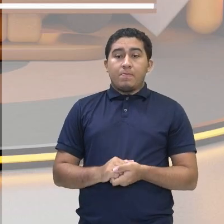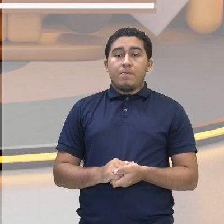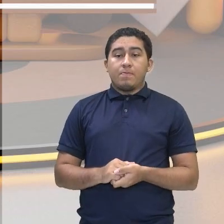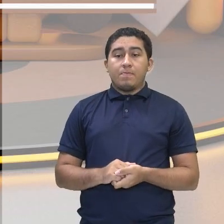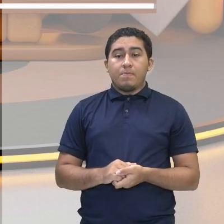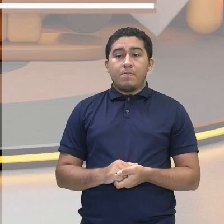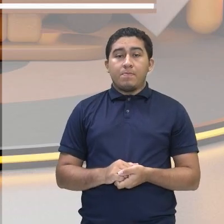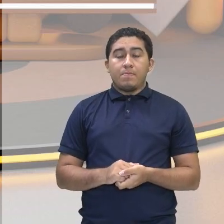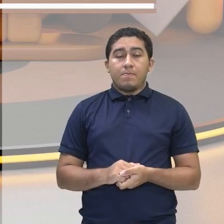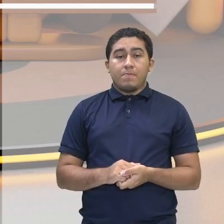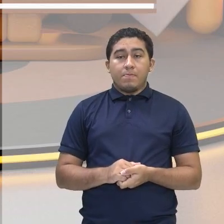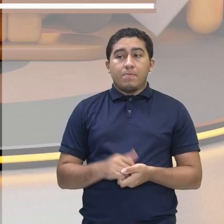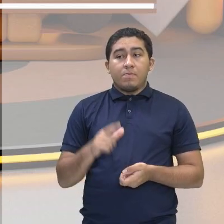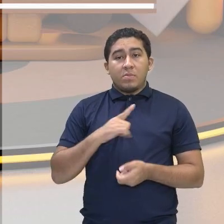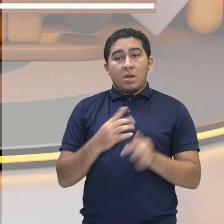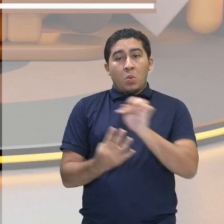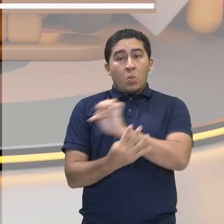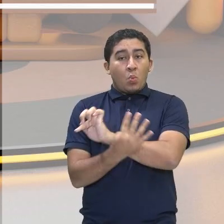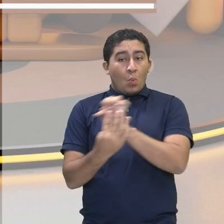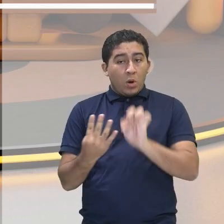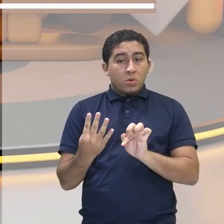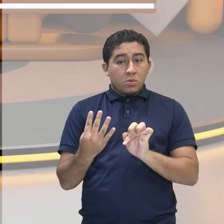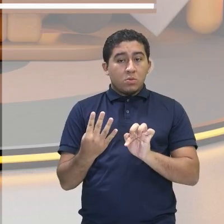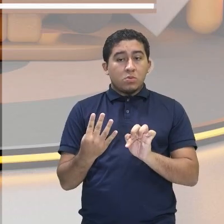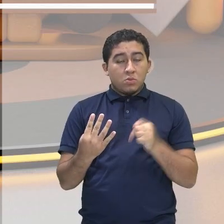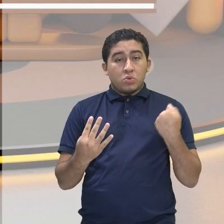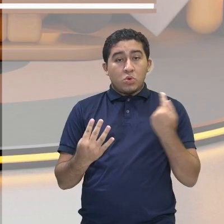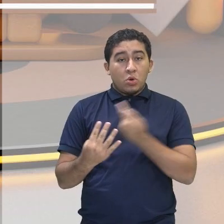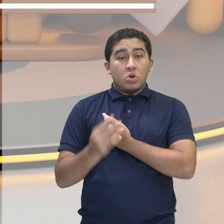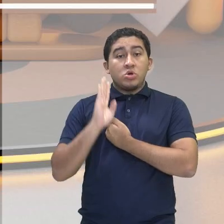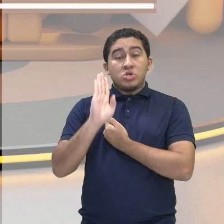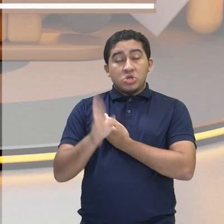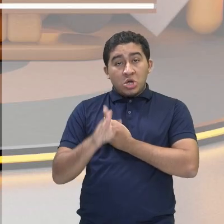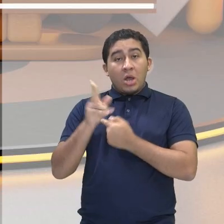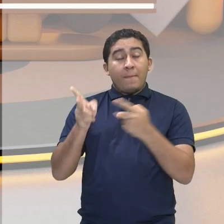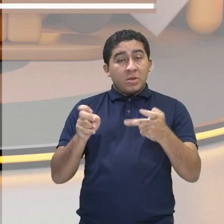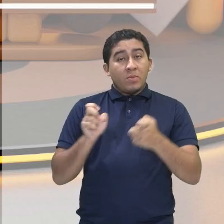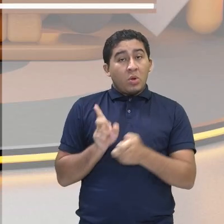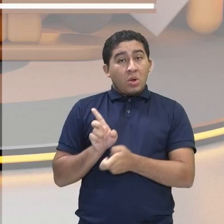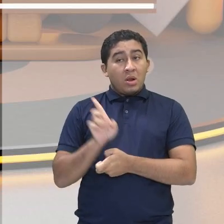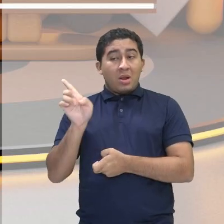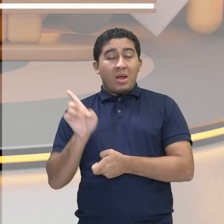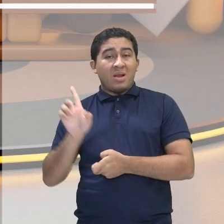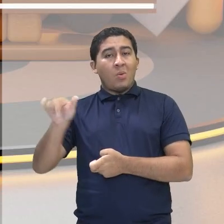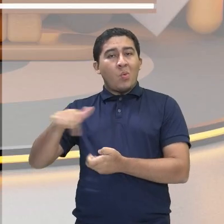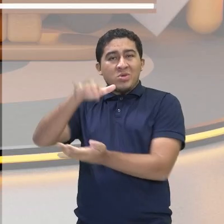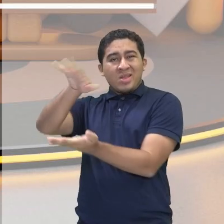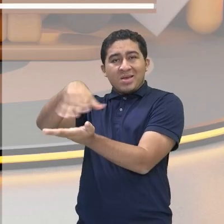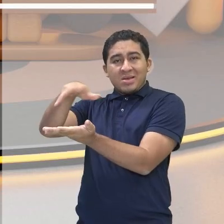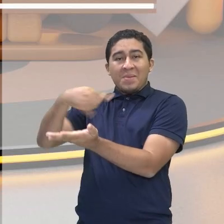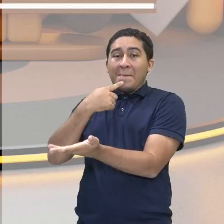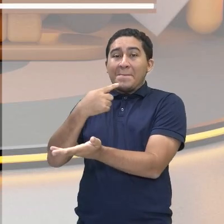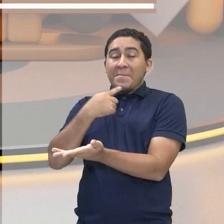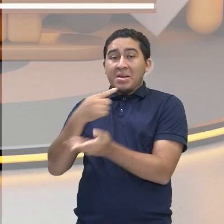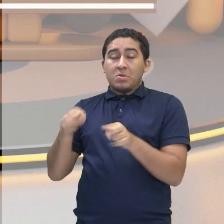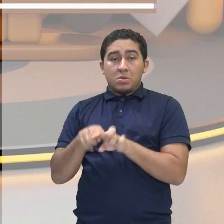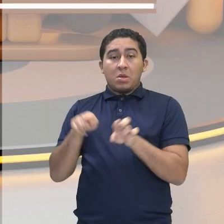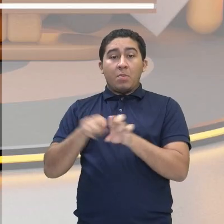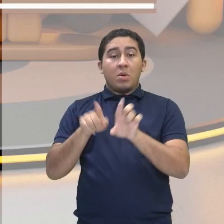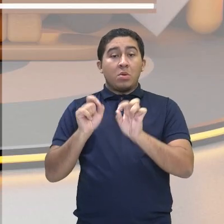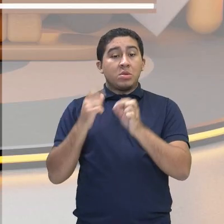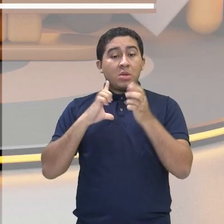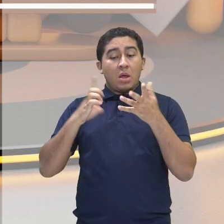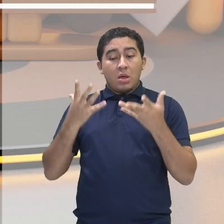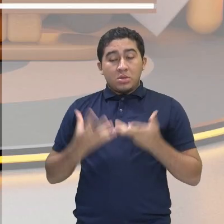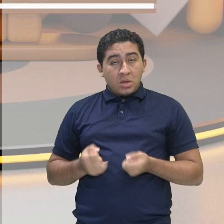aí 4 fusos. A gente viu ali o do Fernando de Noronha, entre outras ilhas também, em que vão adotar